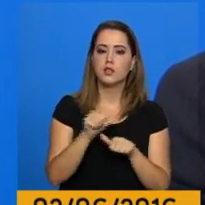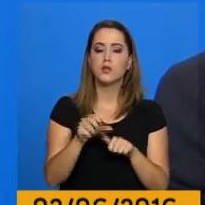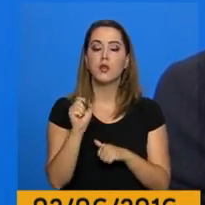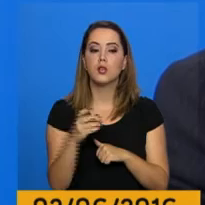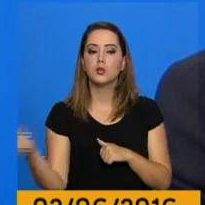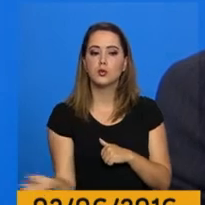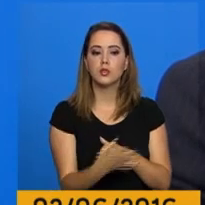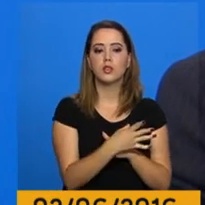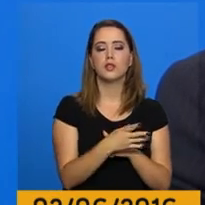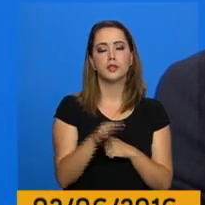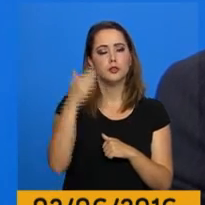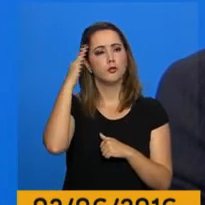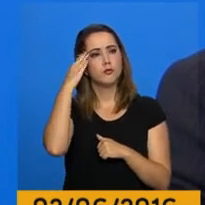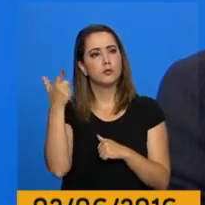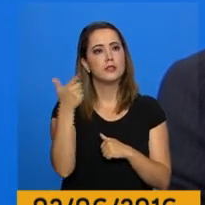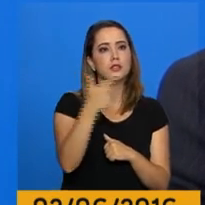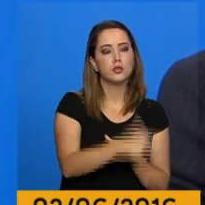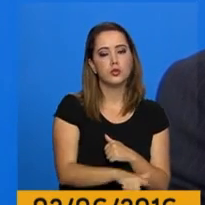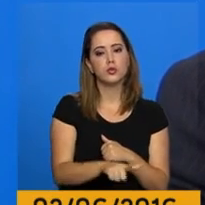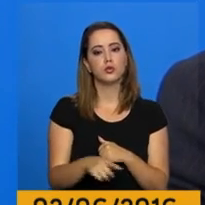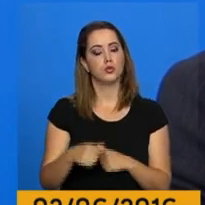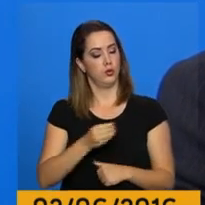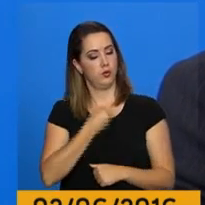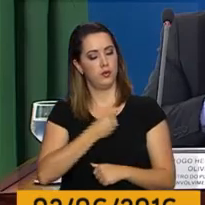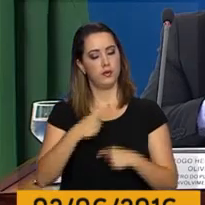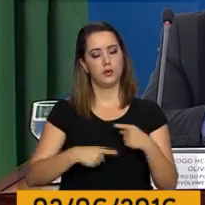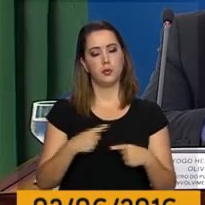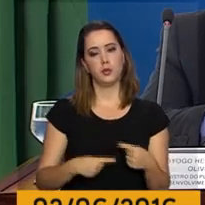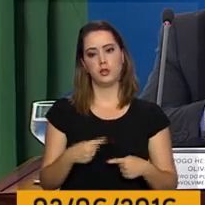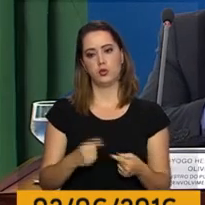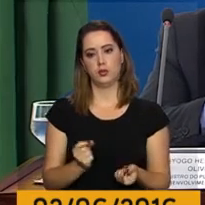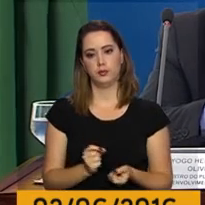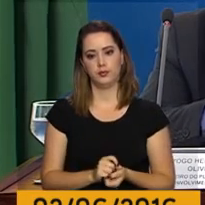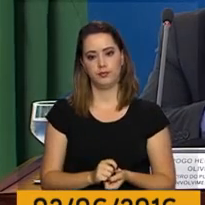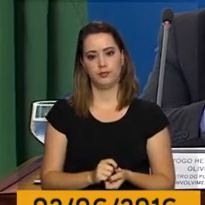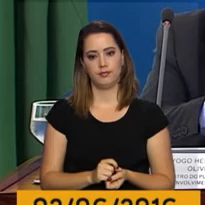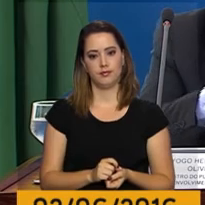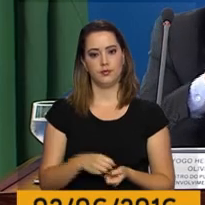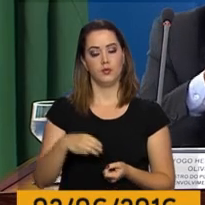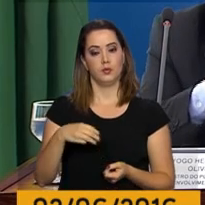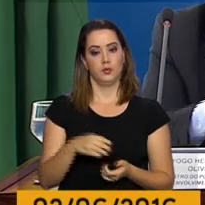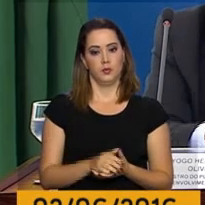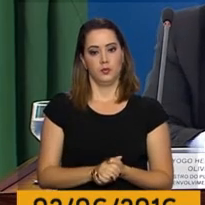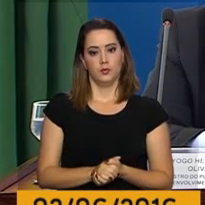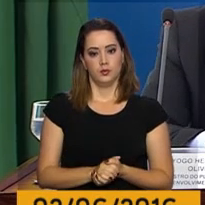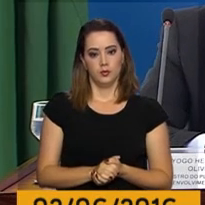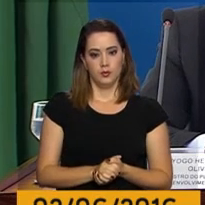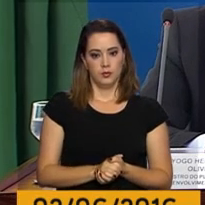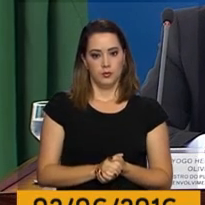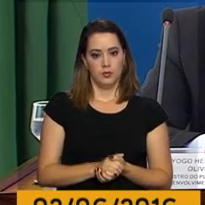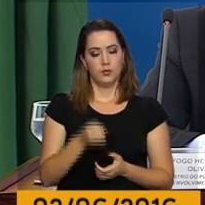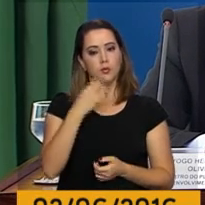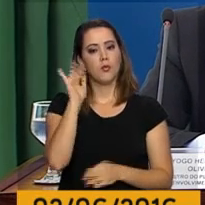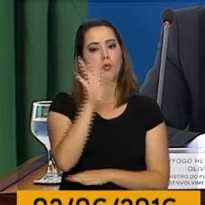recompreensão da vida política. É interessante o livro. Próxima pergunta, de Murilo Alves, do Estadão.